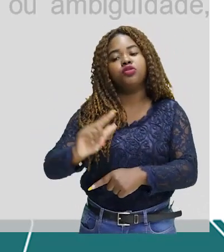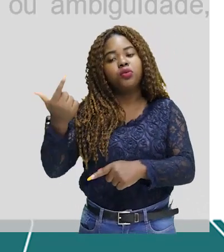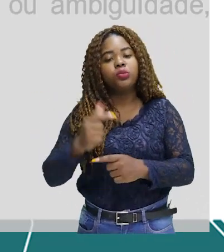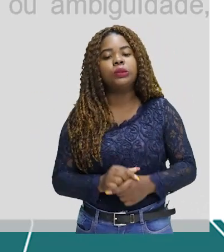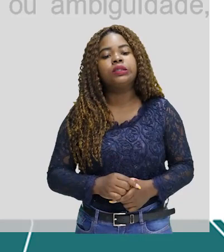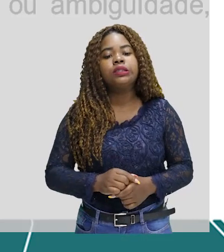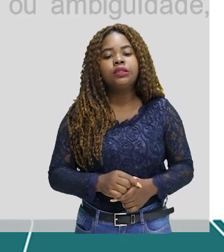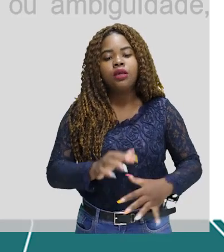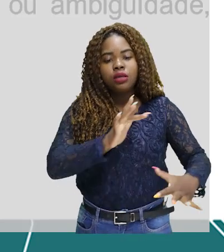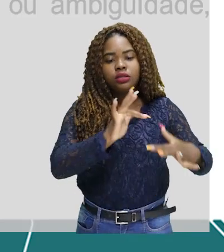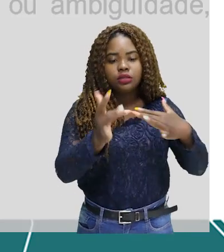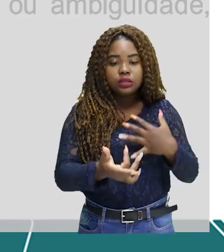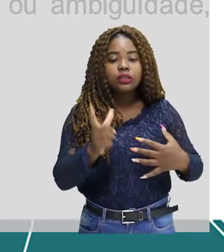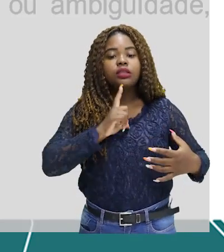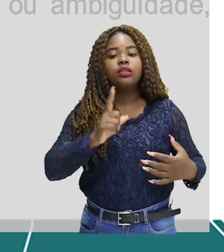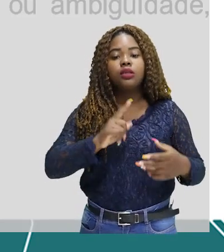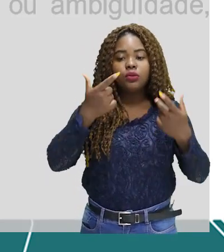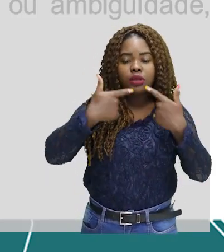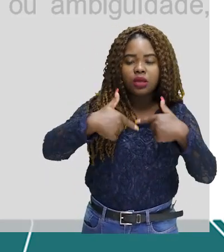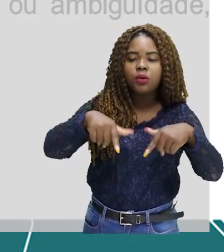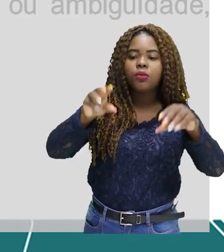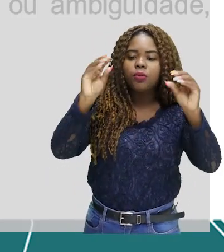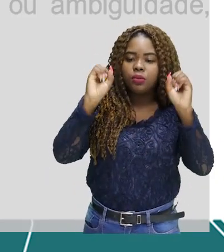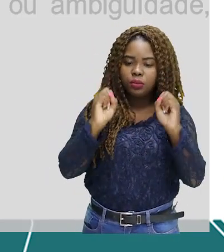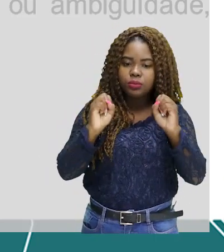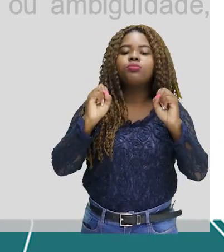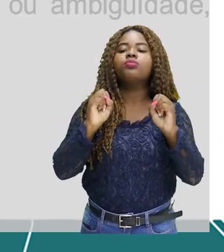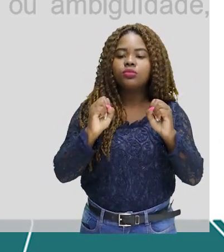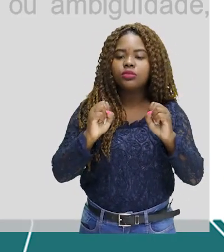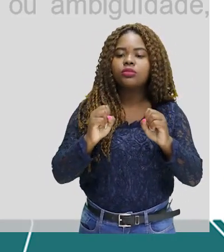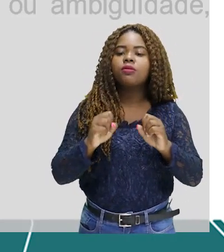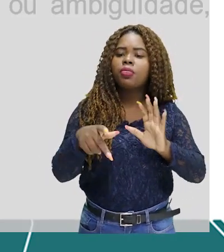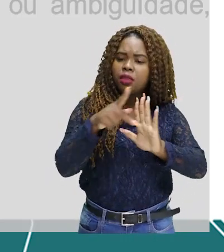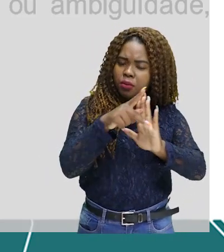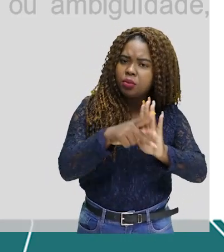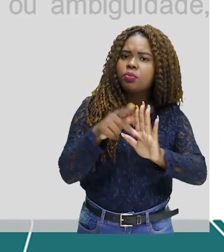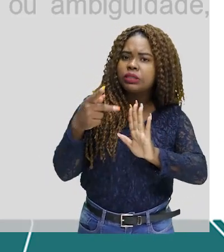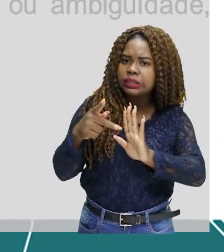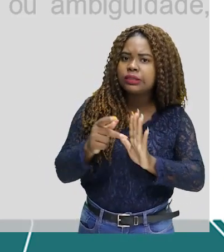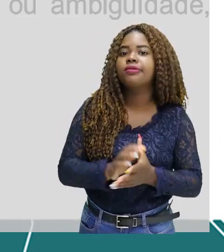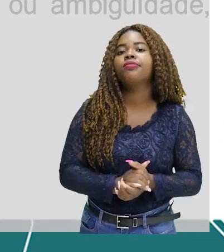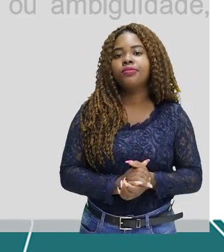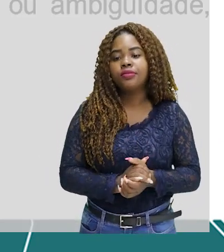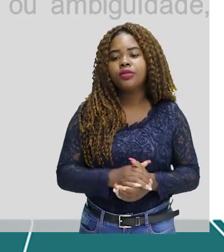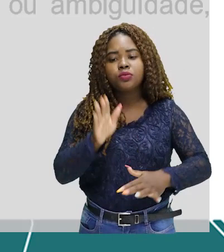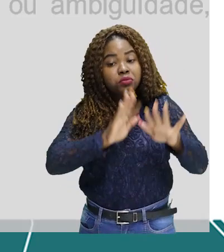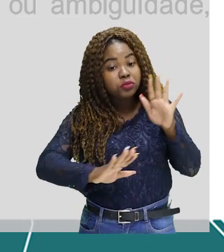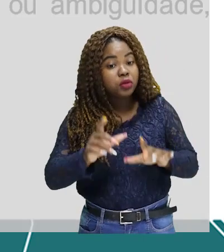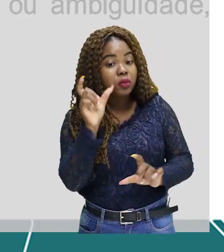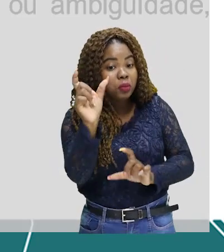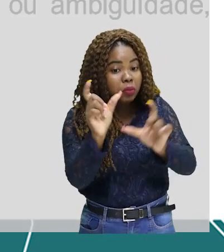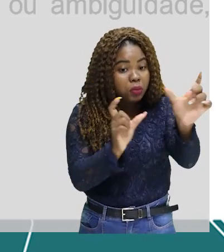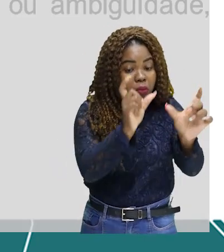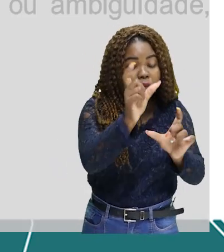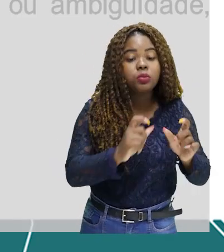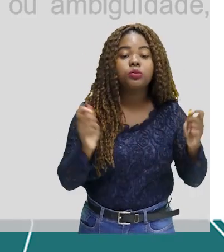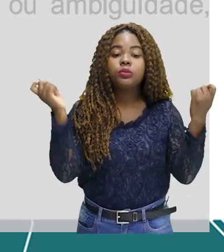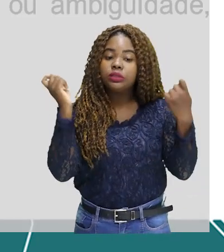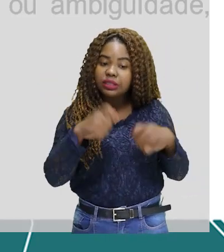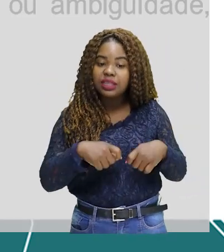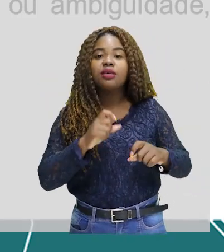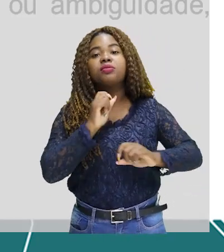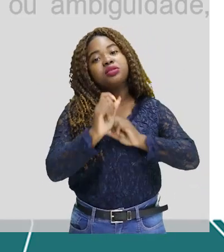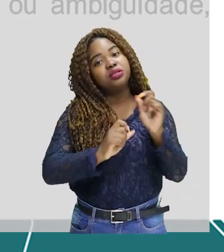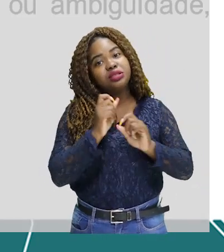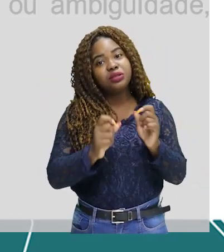própria. Nada de vocabulário rebuscado e, acima de tudo, muito cuidado com as palavras. Elas podem se tornar um tiro no pé